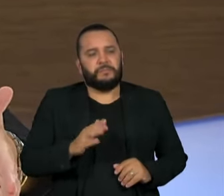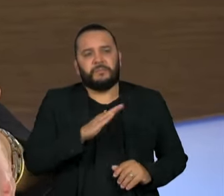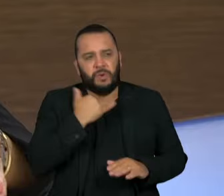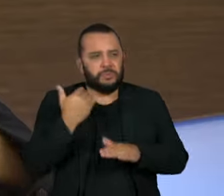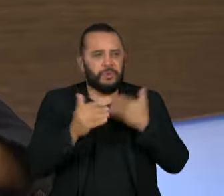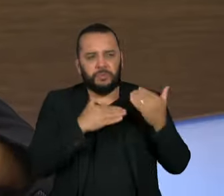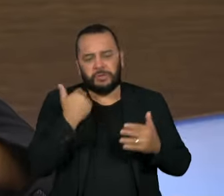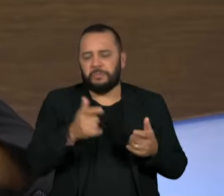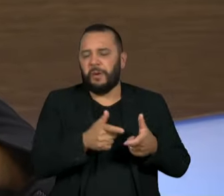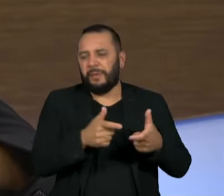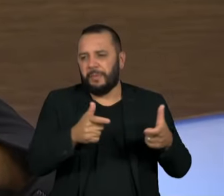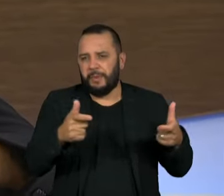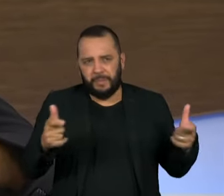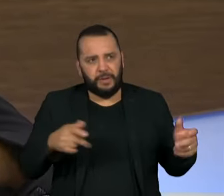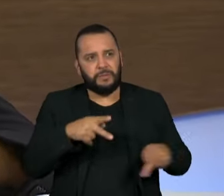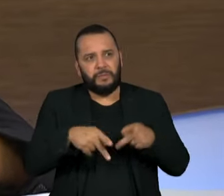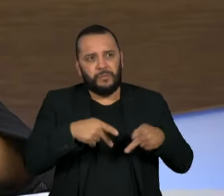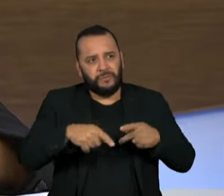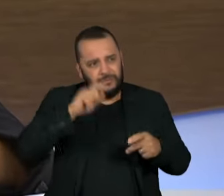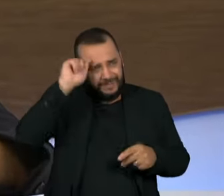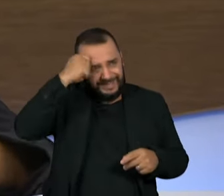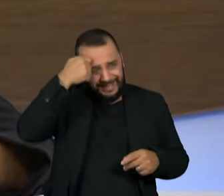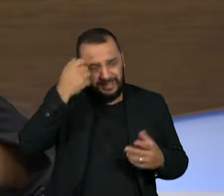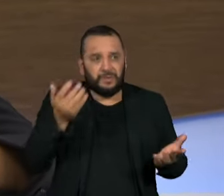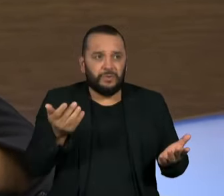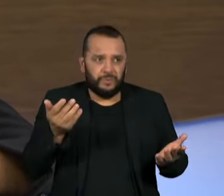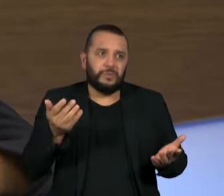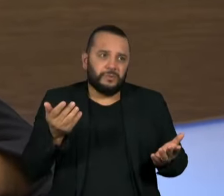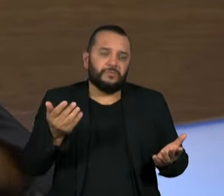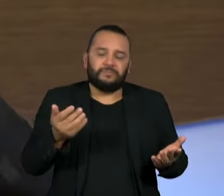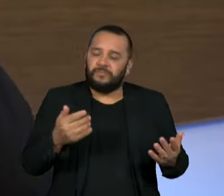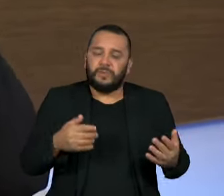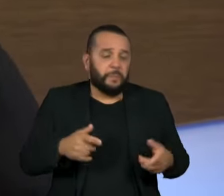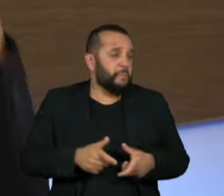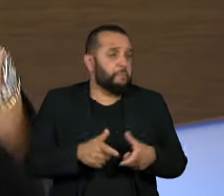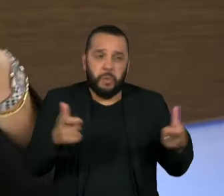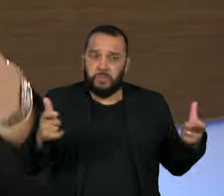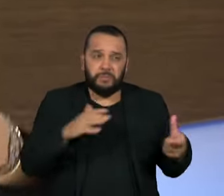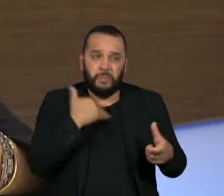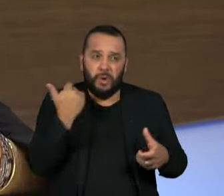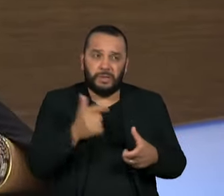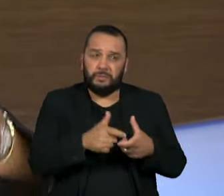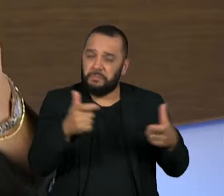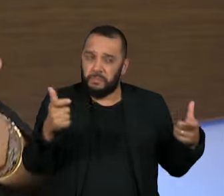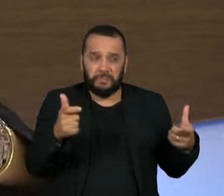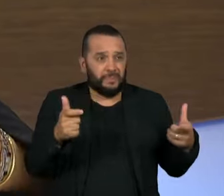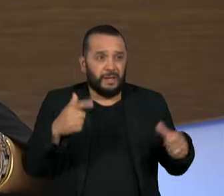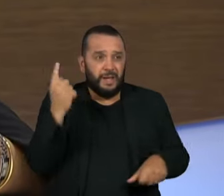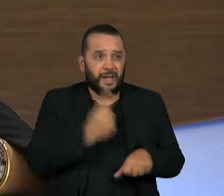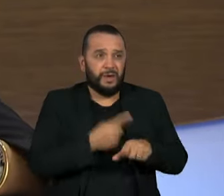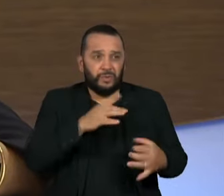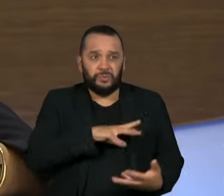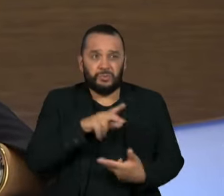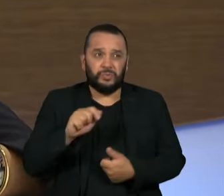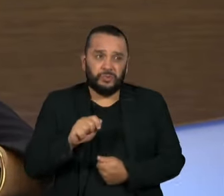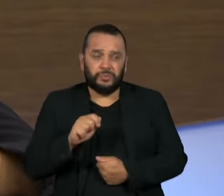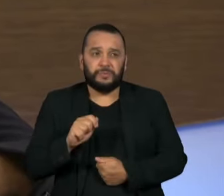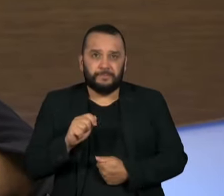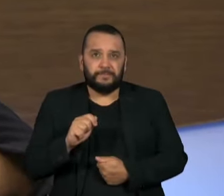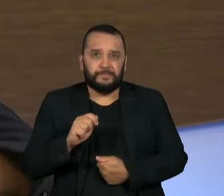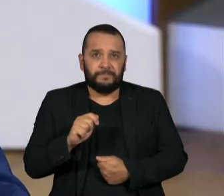altas. Entre a população negra, elas são extremamente altas ainda, entre as maiores do mundo, quando a gente faz esse